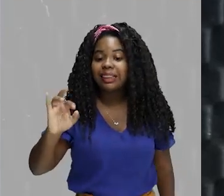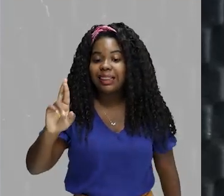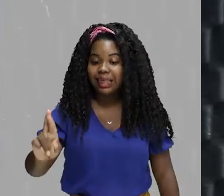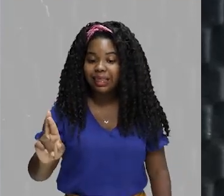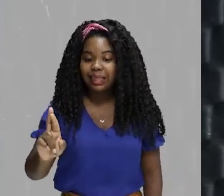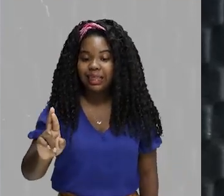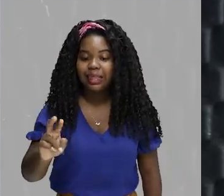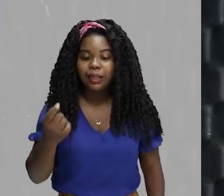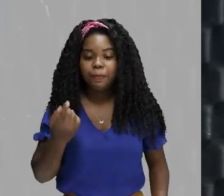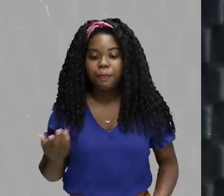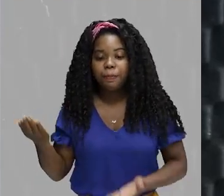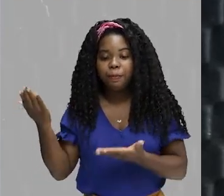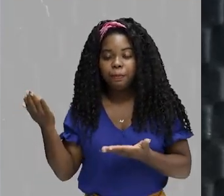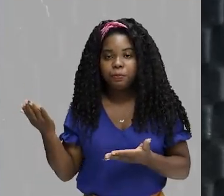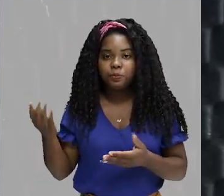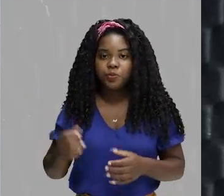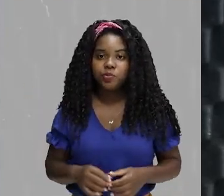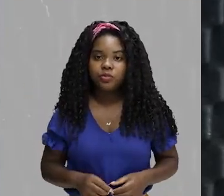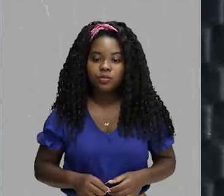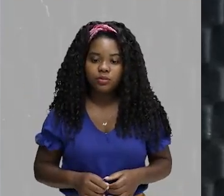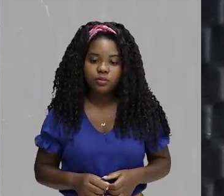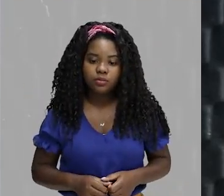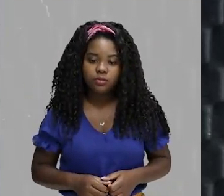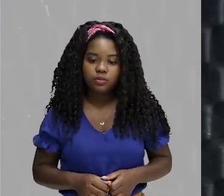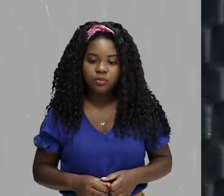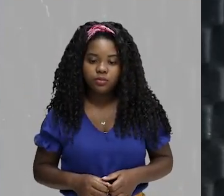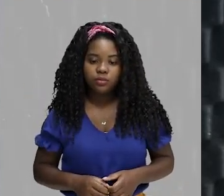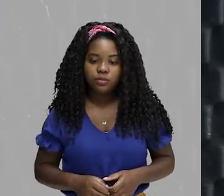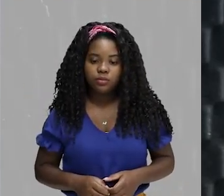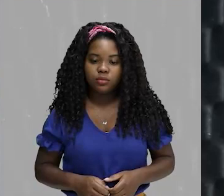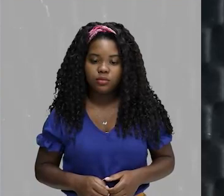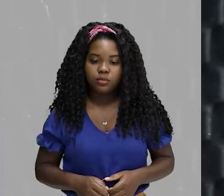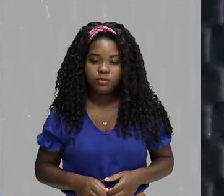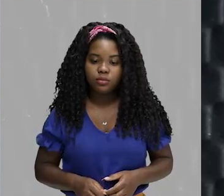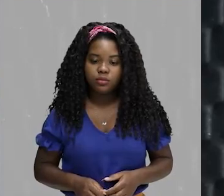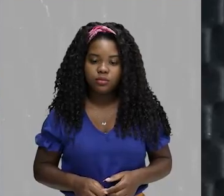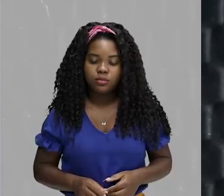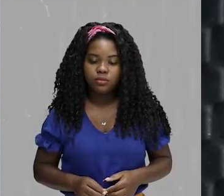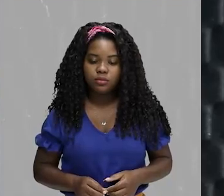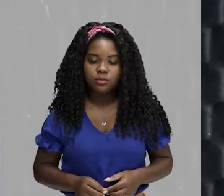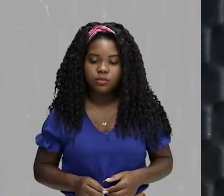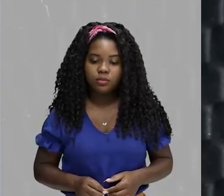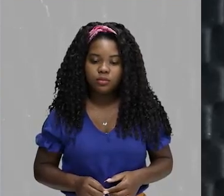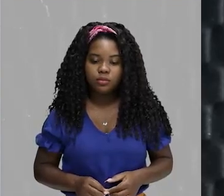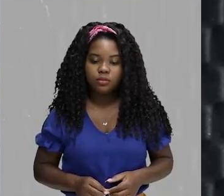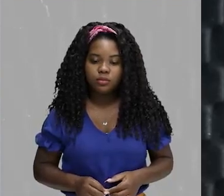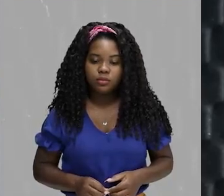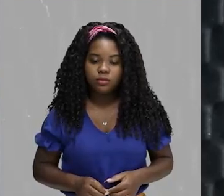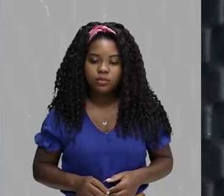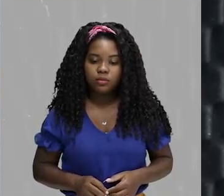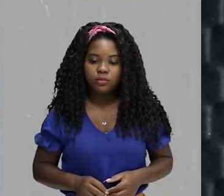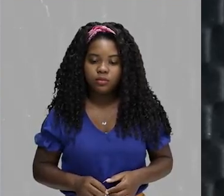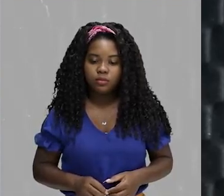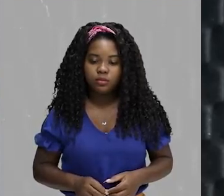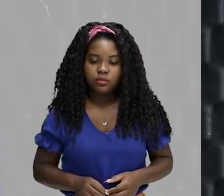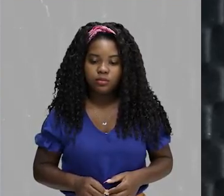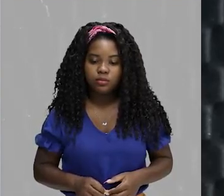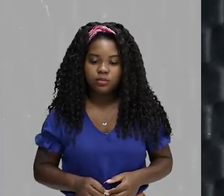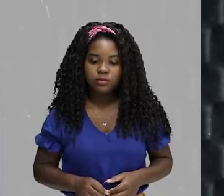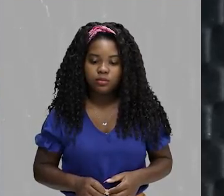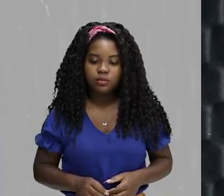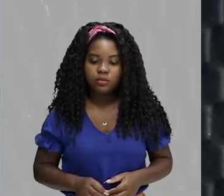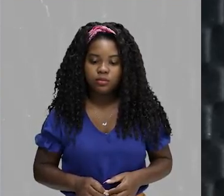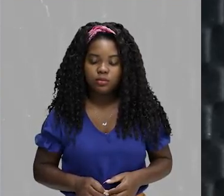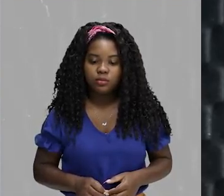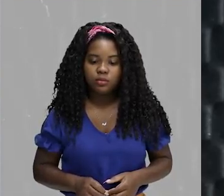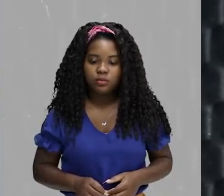fica? Haya partido, hayas partido, haya partido, hayamos partido, hayáis partido, hayan